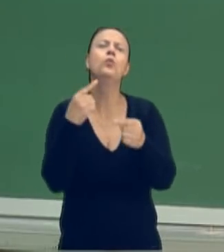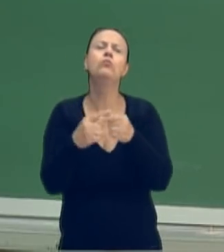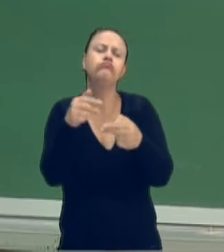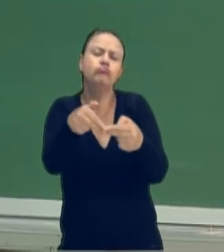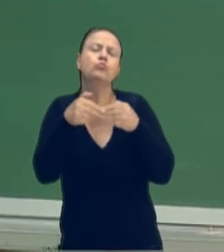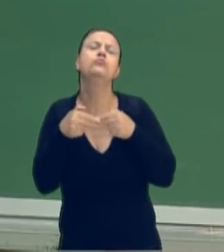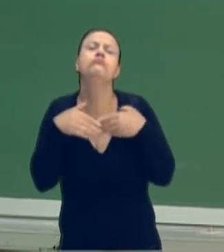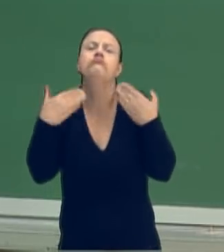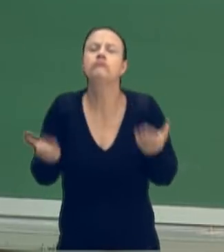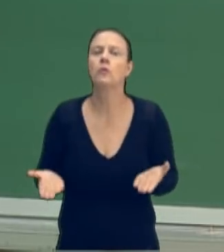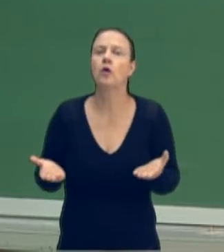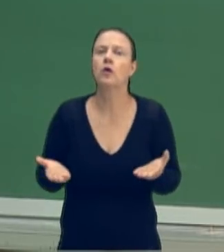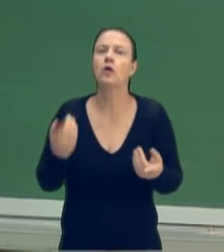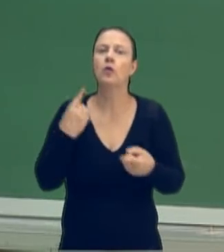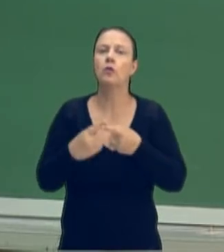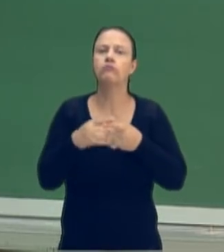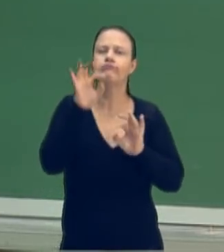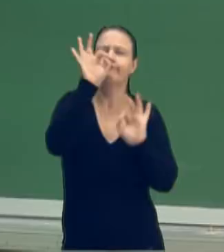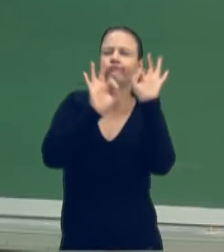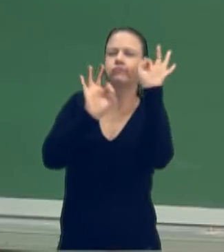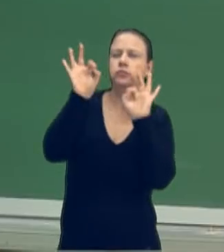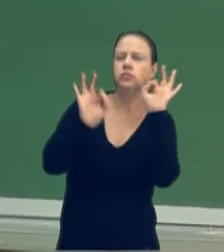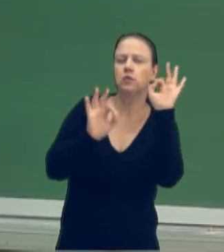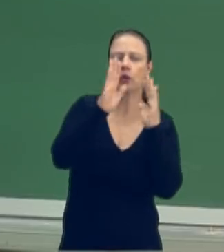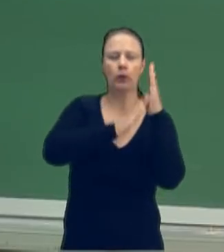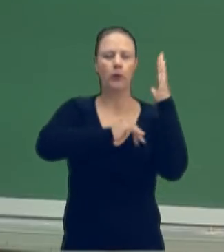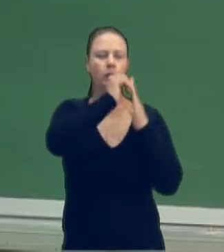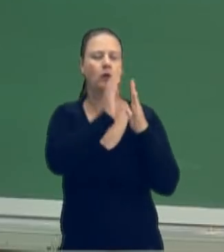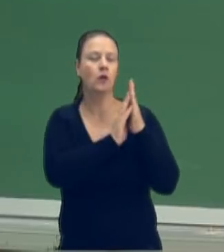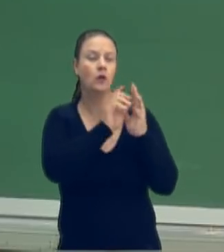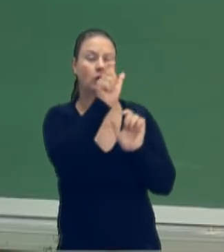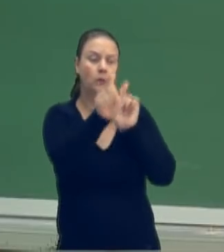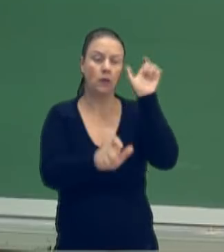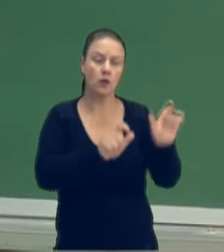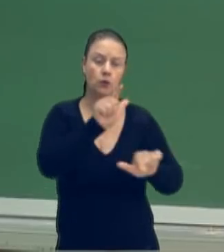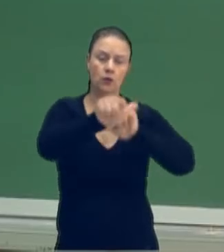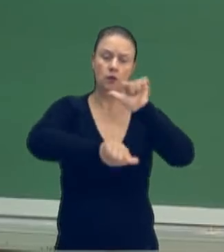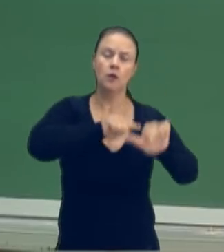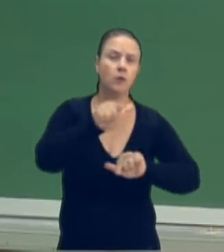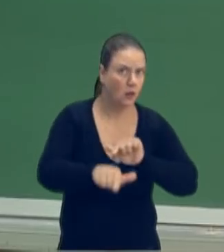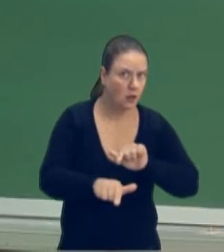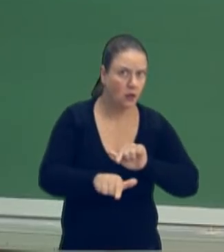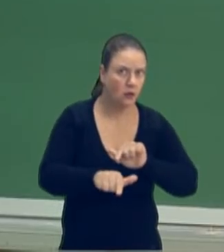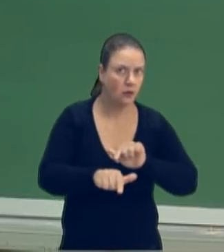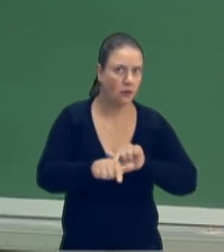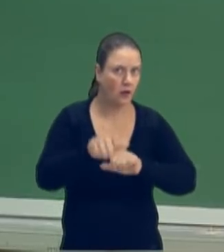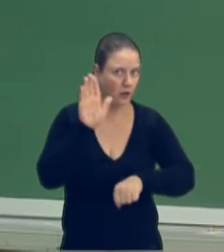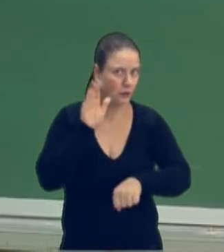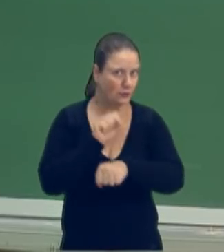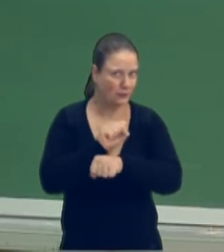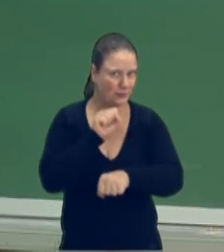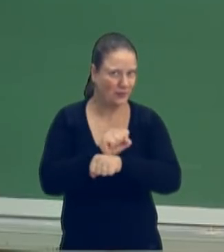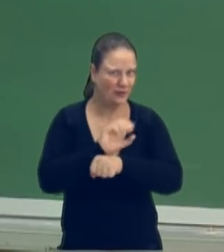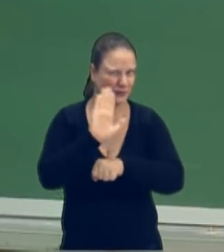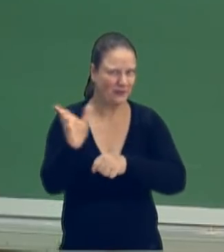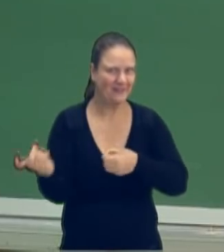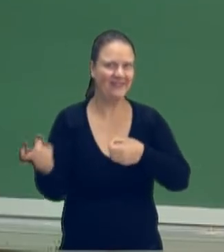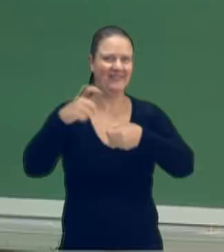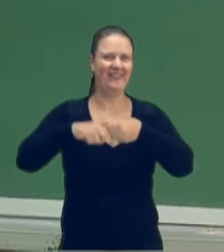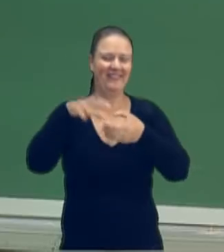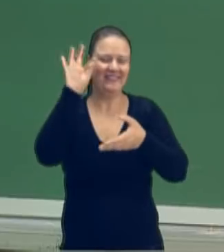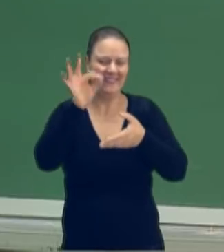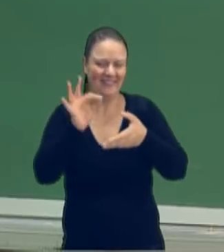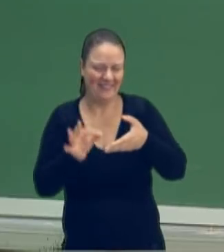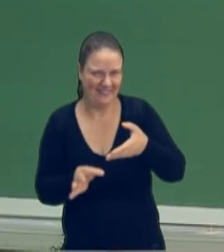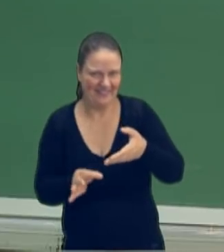para que as tumbas fossem decoradas com pintura de trabalhadores. Daqui a pouquinho nós voltamos para nós fazermos essa correção junto